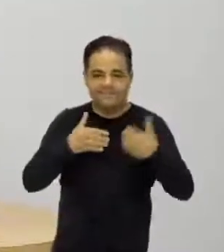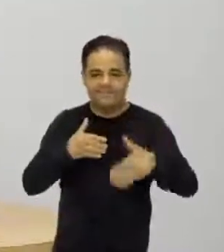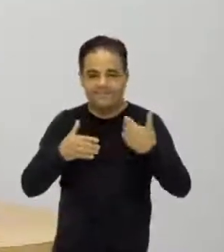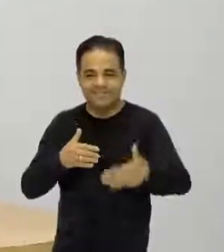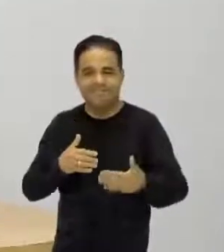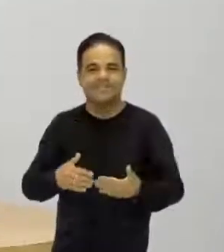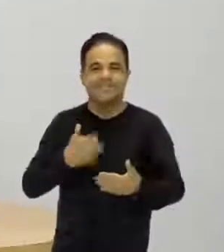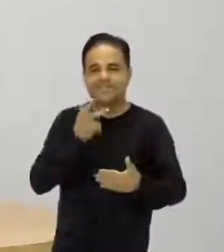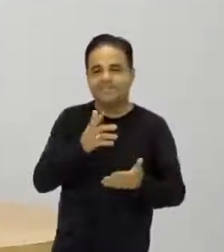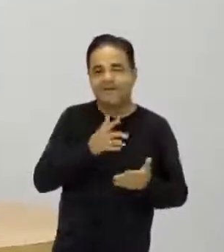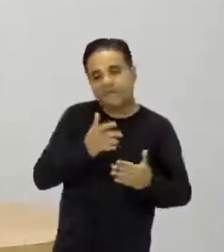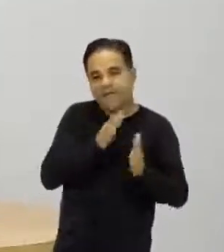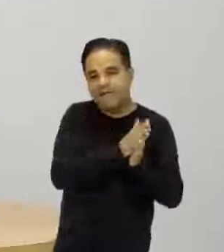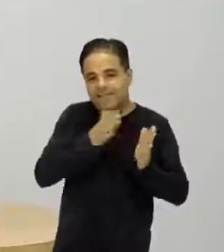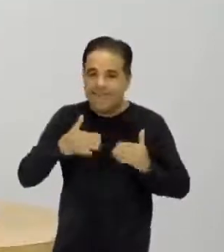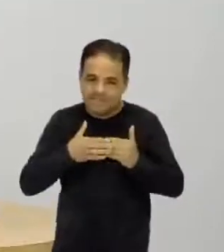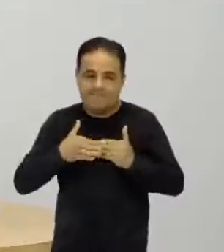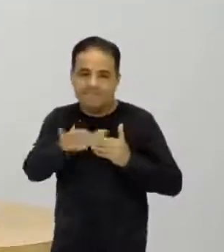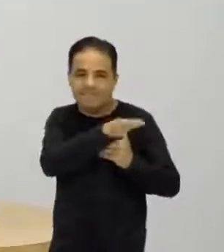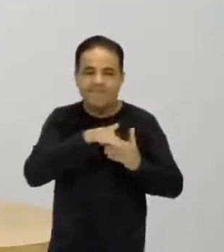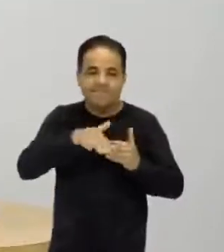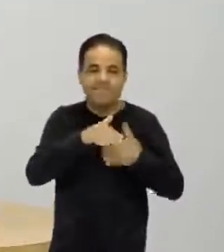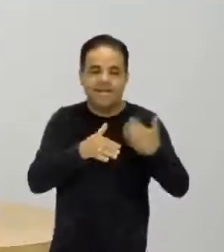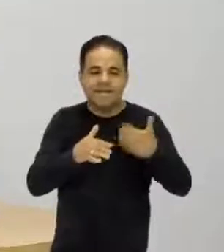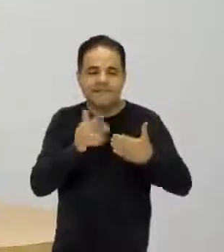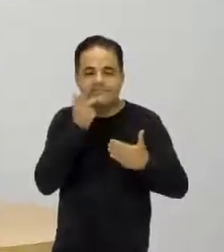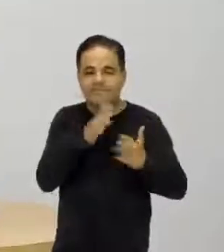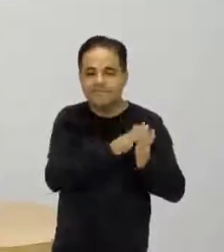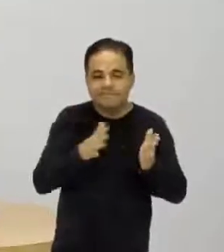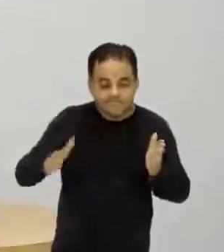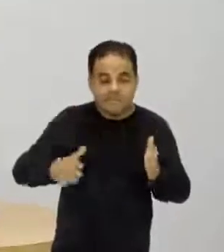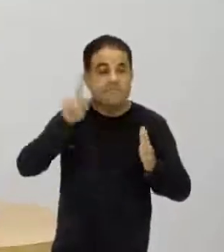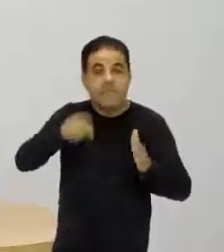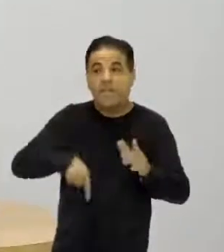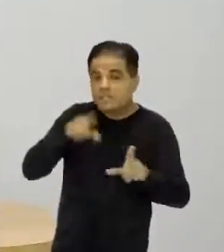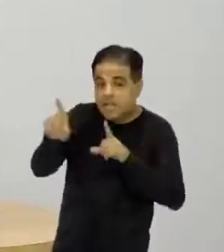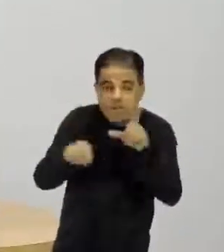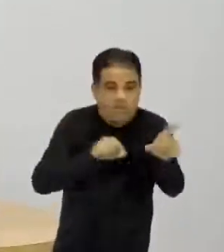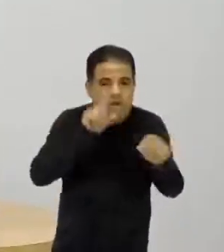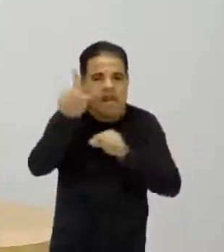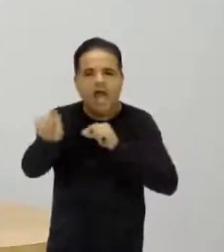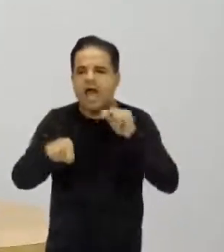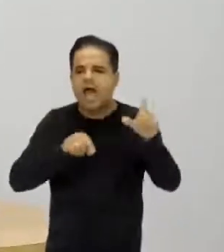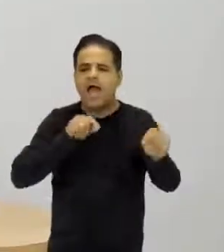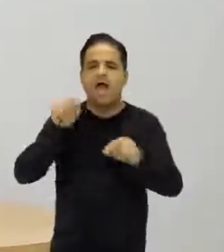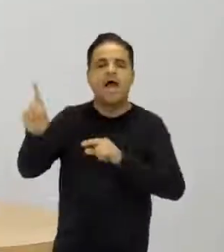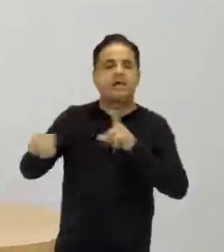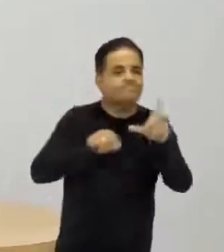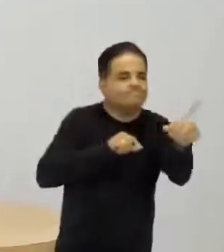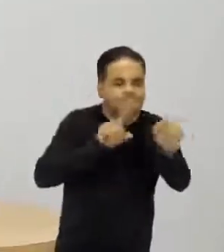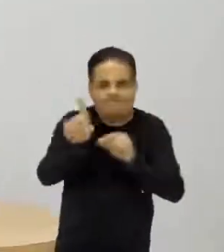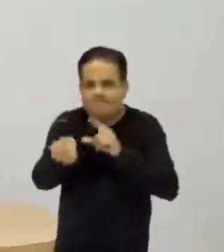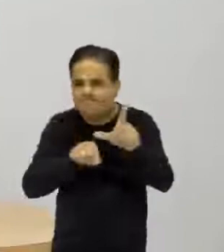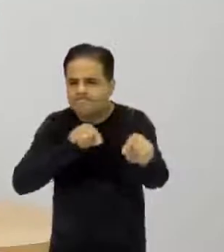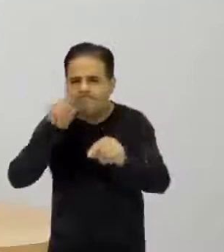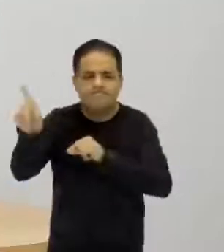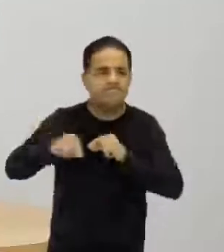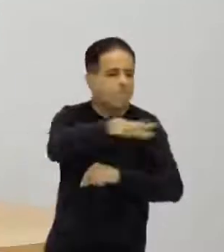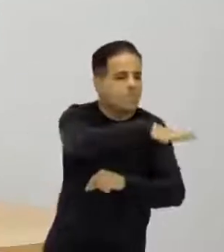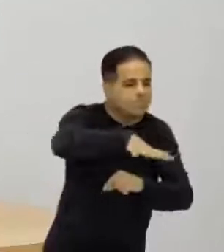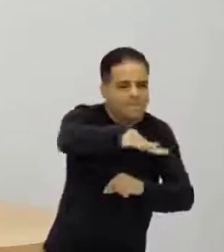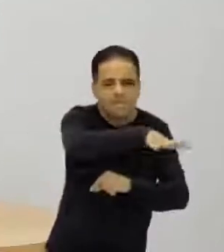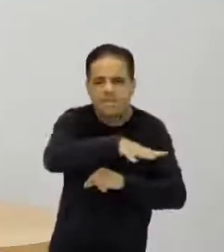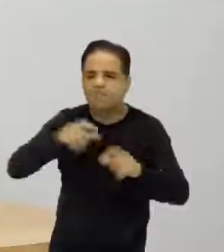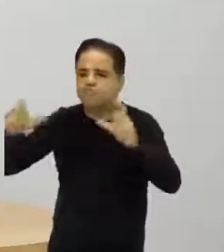determinar quais são os organismos, então, que vão ser, né, nesse caso, selecionados, né? Então, isso seleciona os